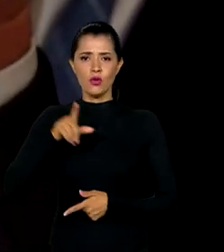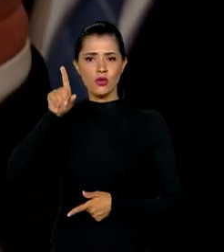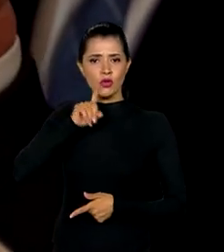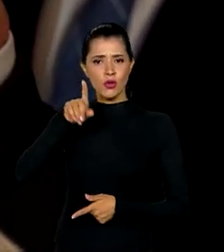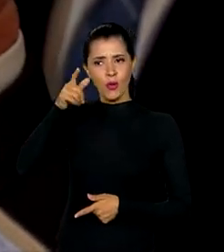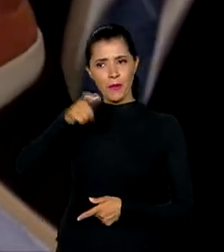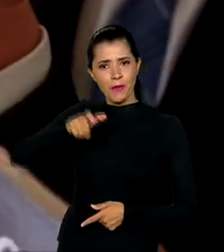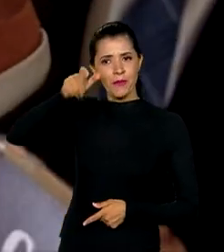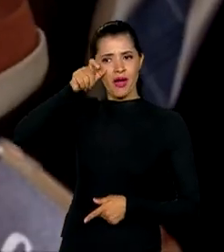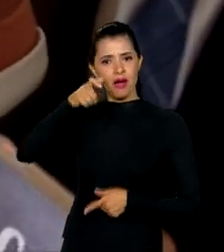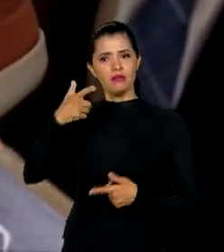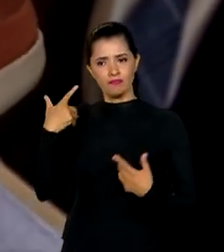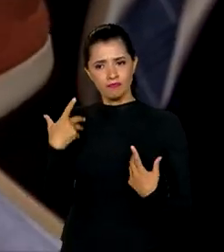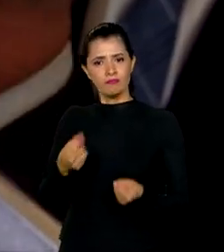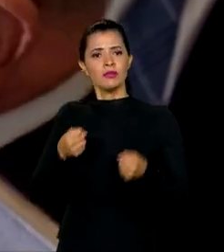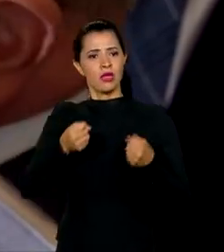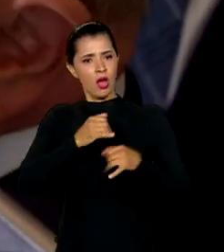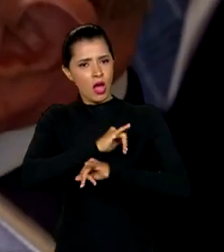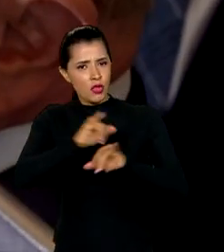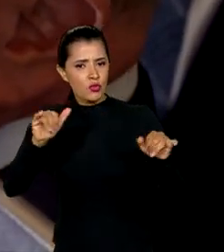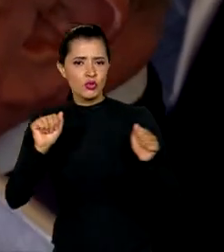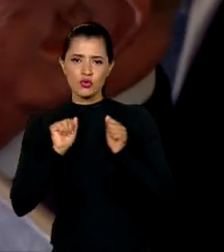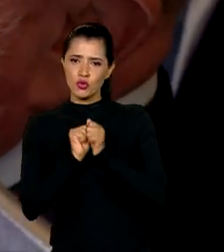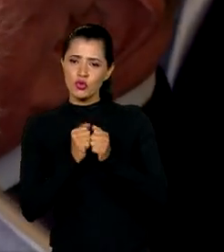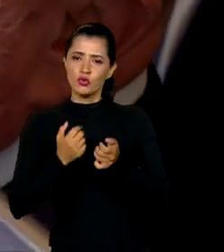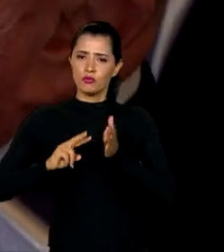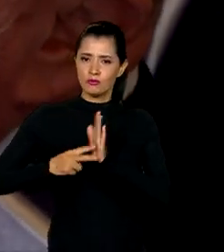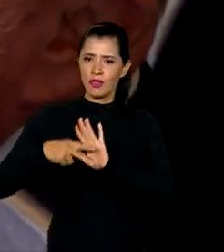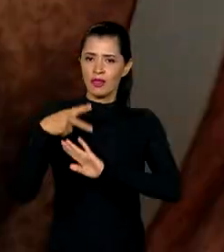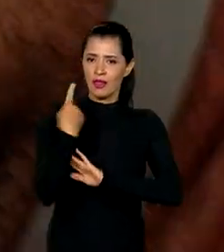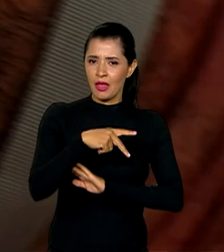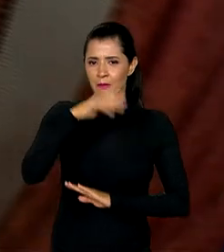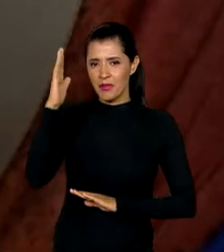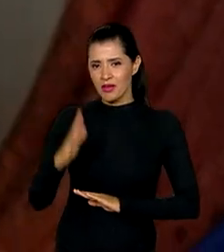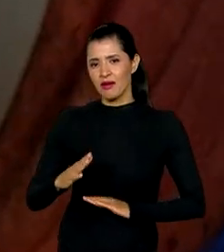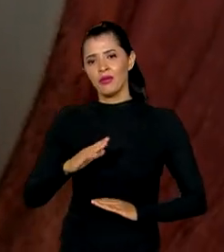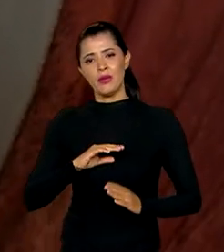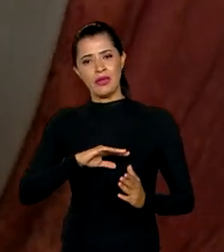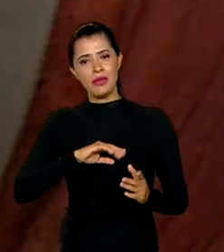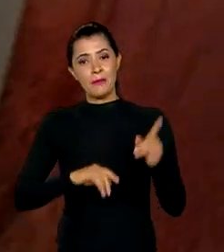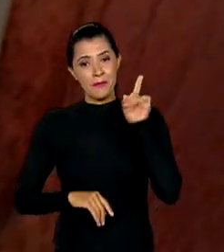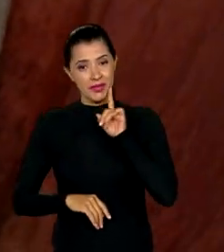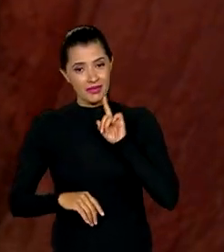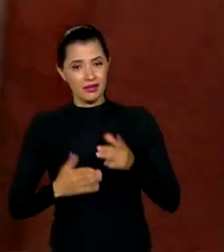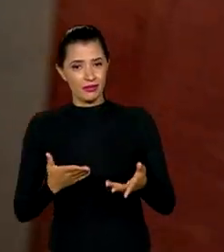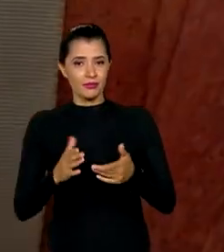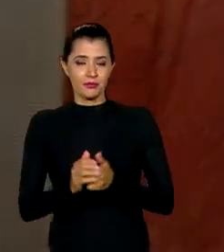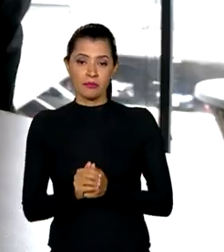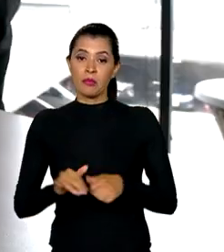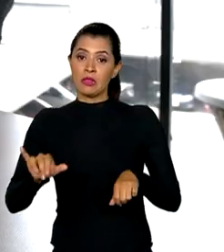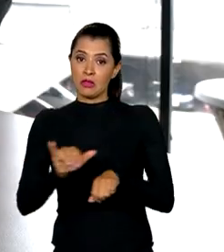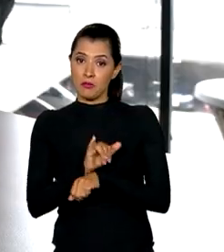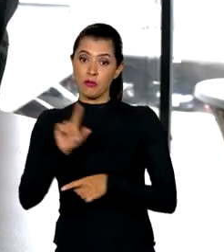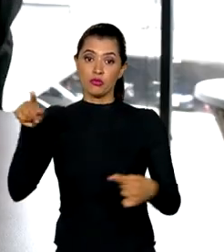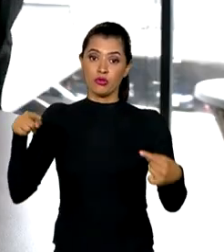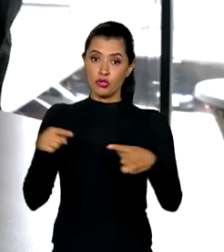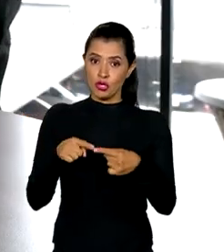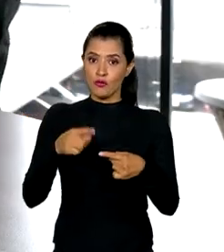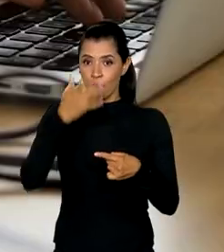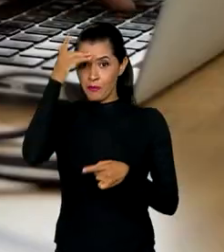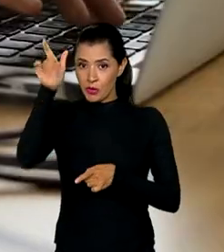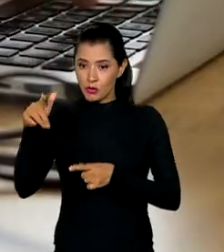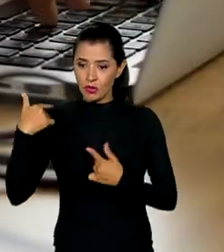topou fazer um anúncio junto com os dirigentes sindicais americanos e brasileiros. A medida também pretende colocar o trabalhador no centro